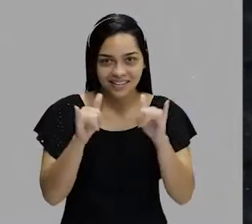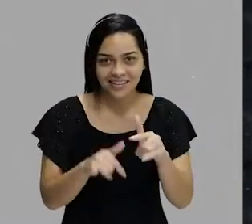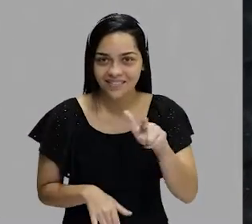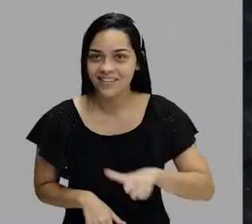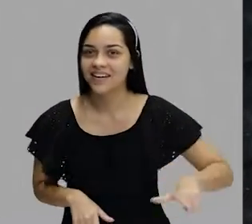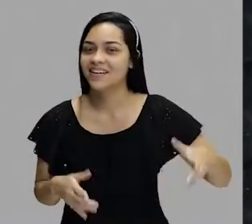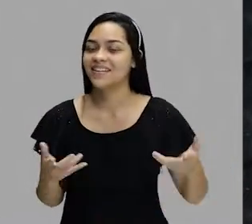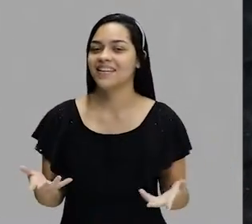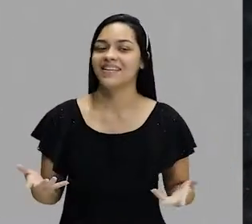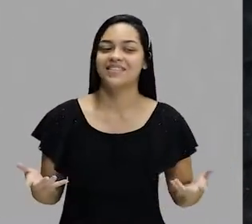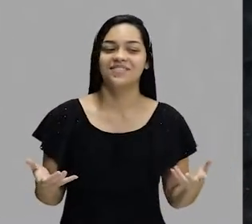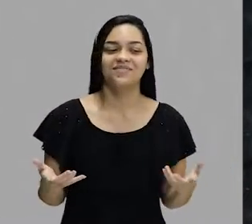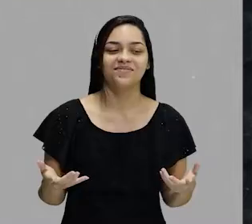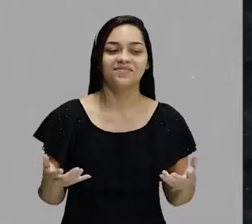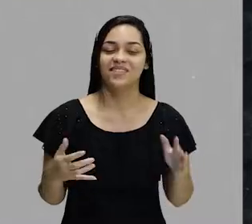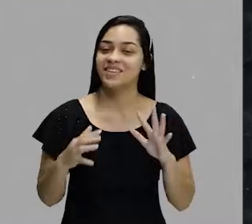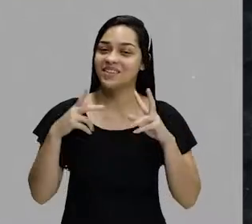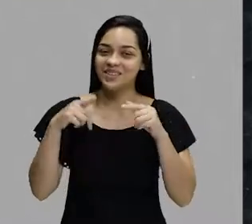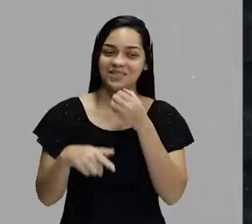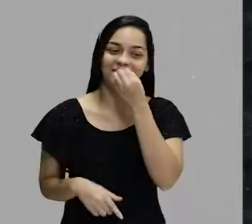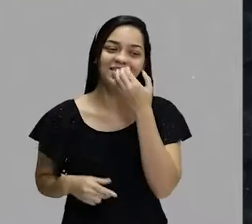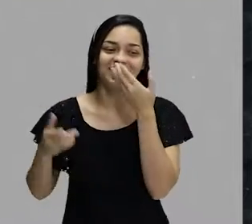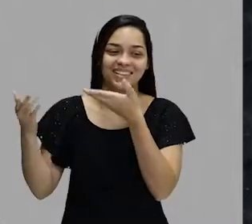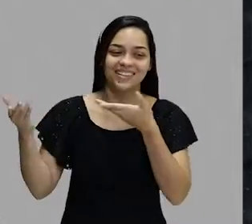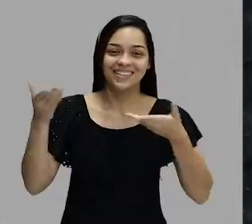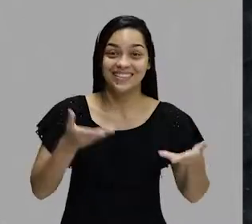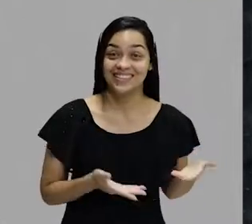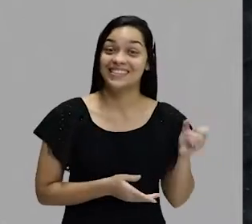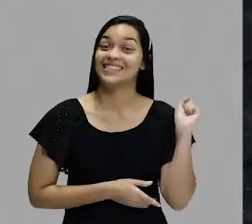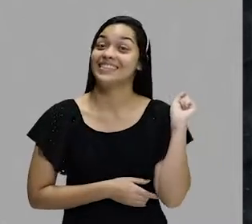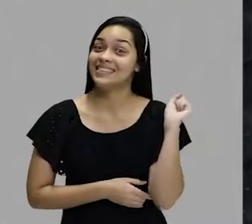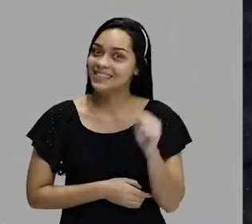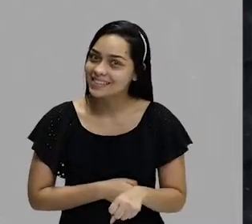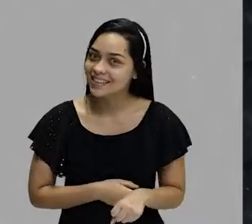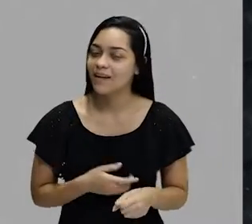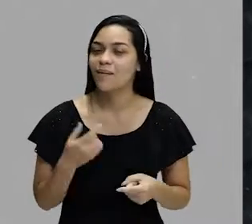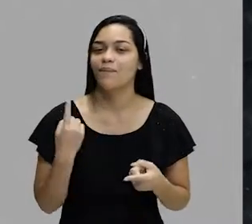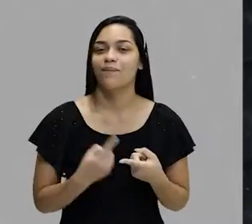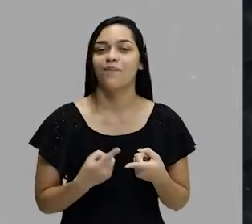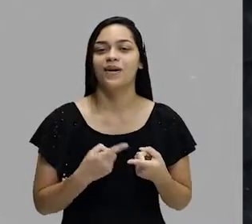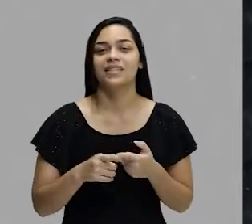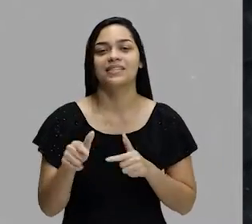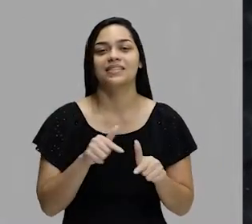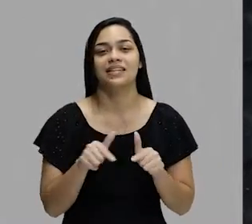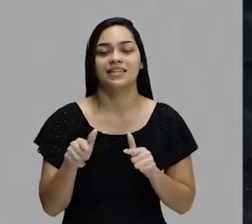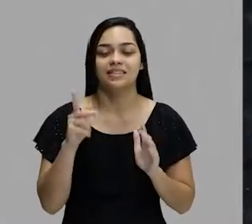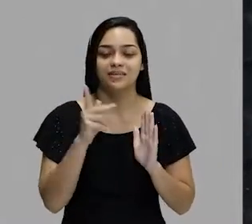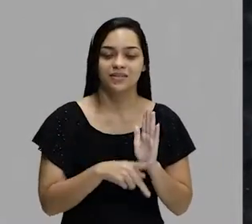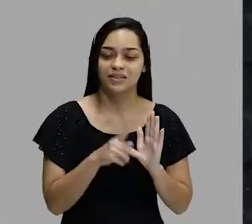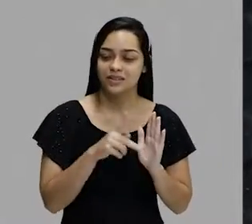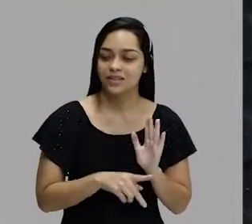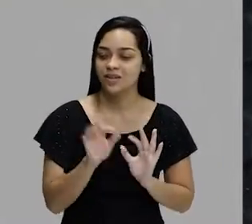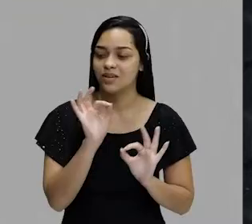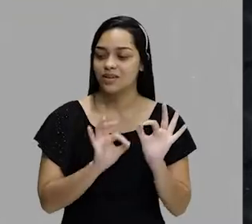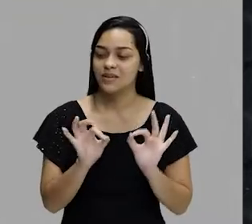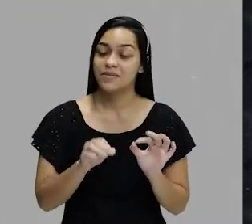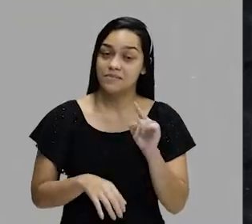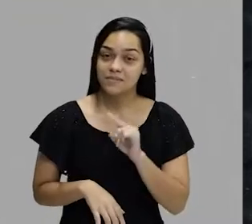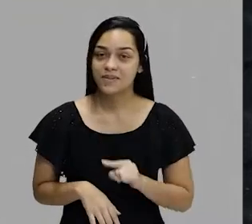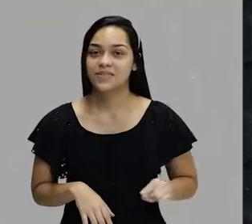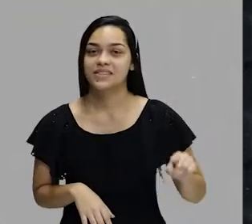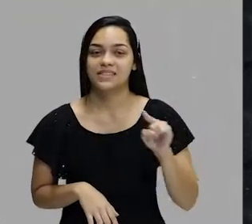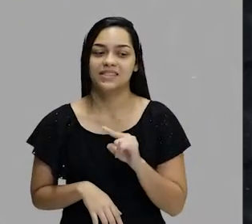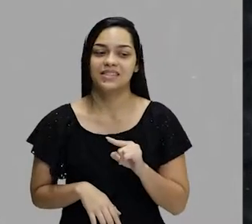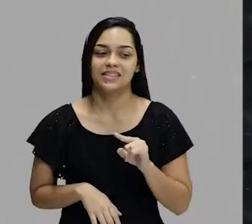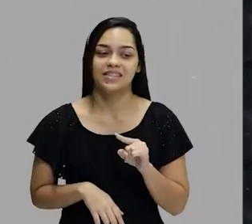ser todos têm que serem bem-vindos mesmo, porque esse trabalho, esse projeto foi feito para